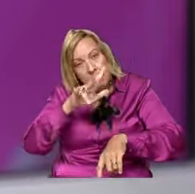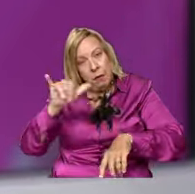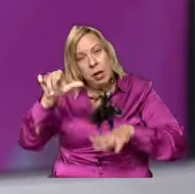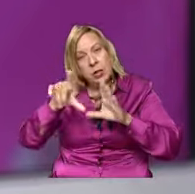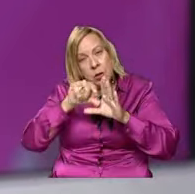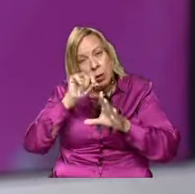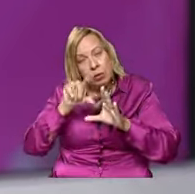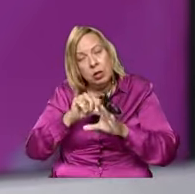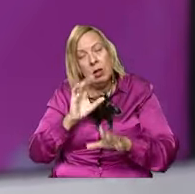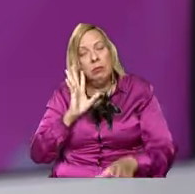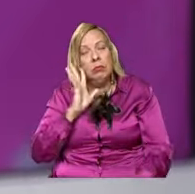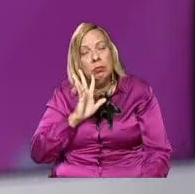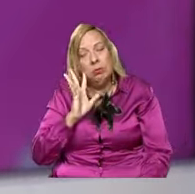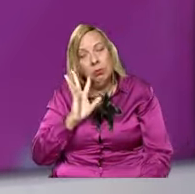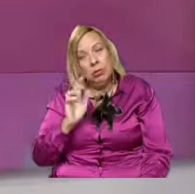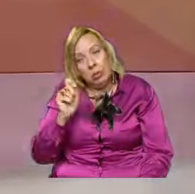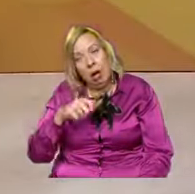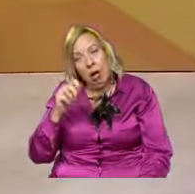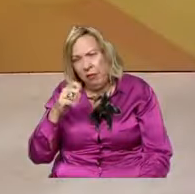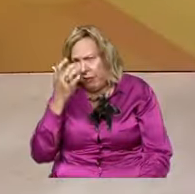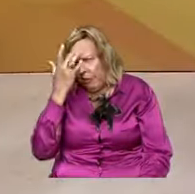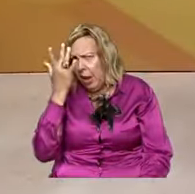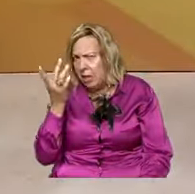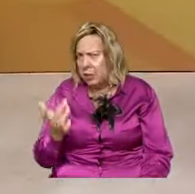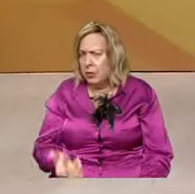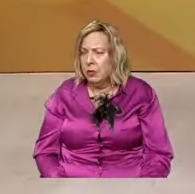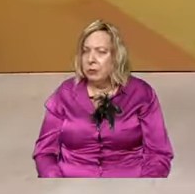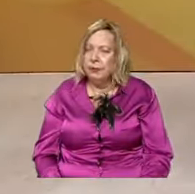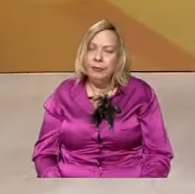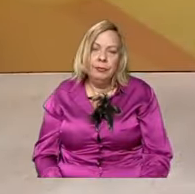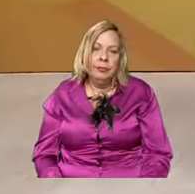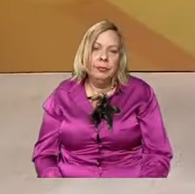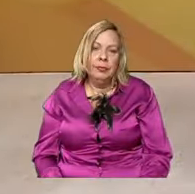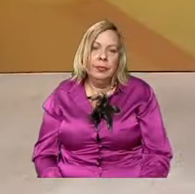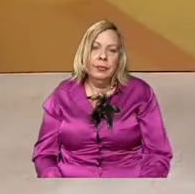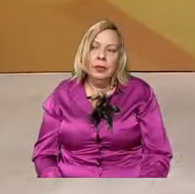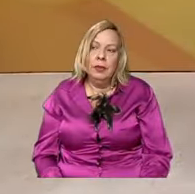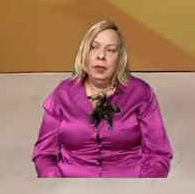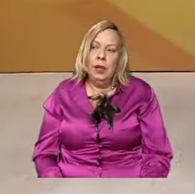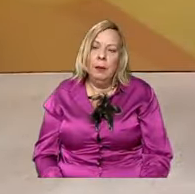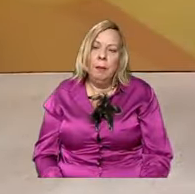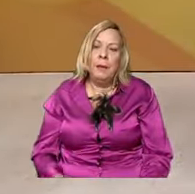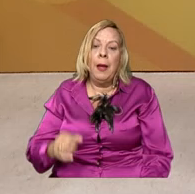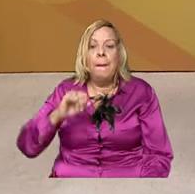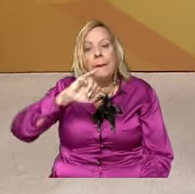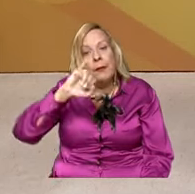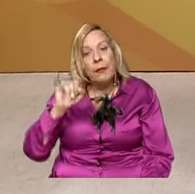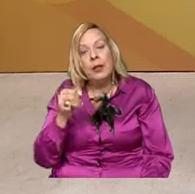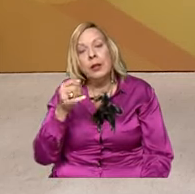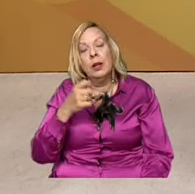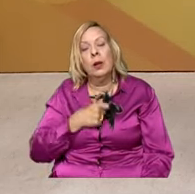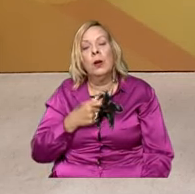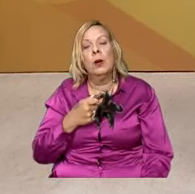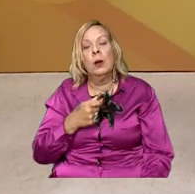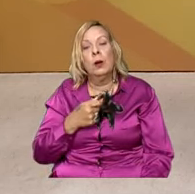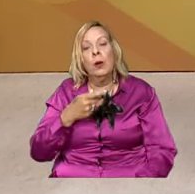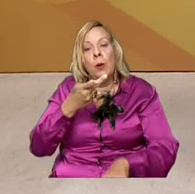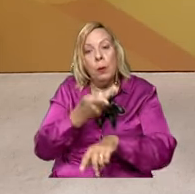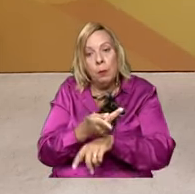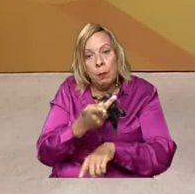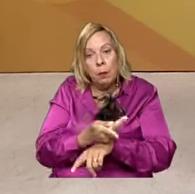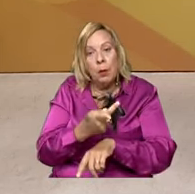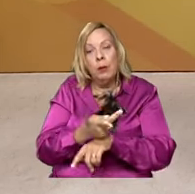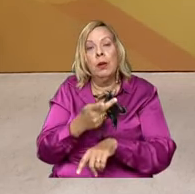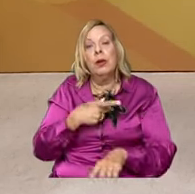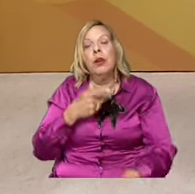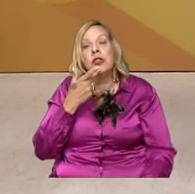É muito bacana, viu? E aí você vai, né, aproveitar também. Adquirir aqui já tá, ó, a premiação, já